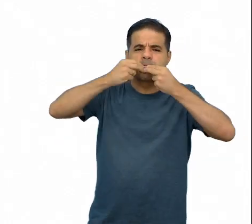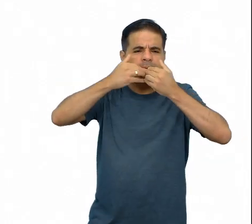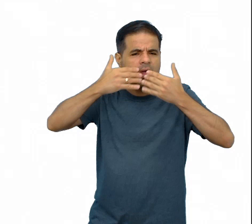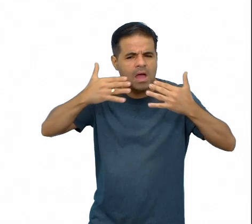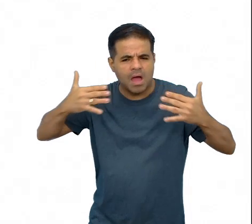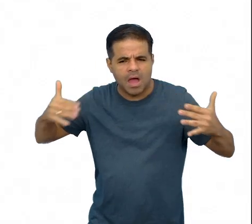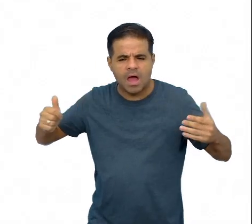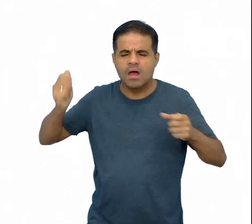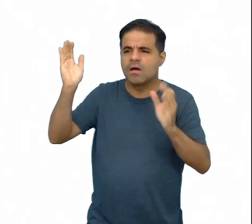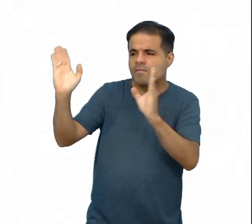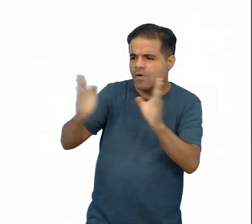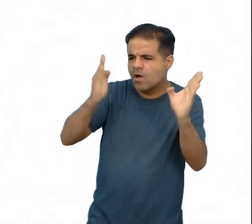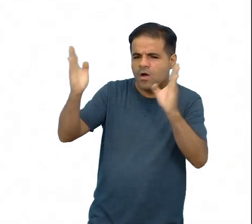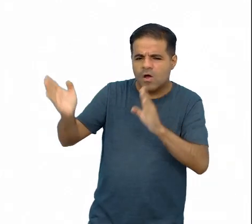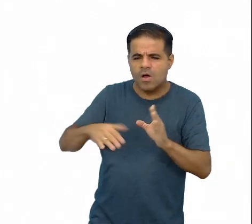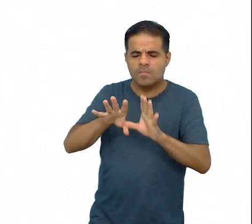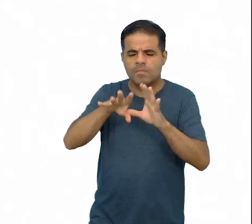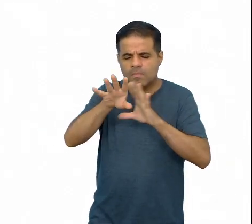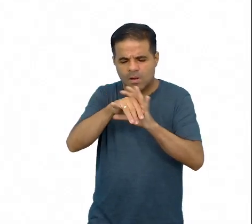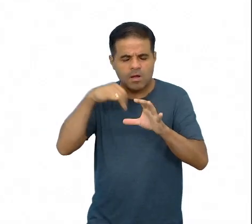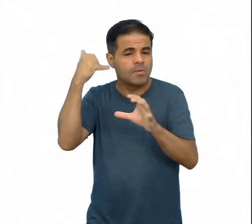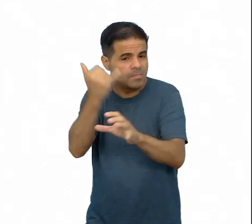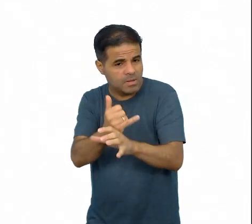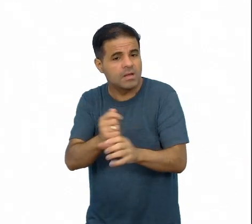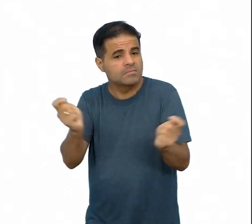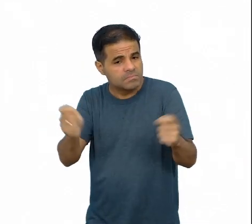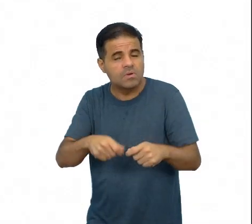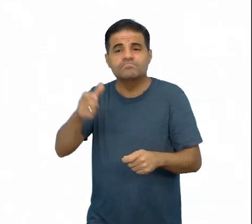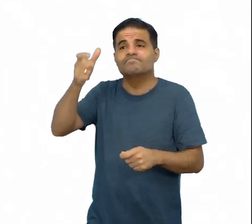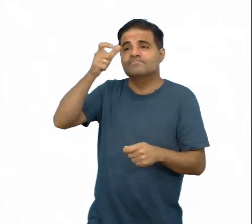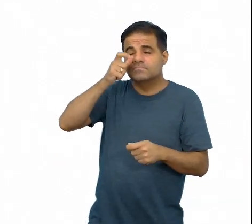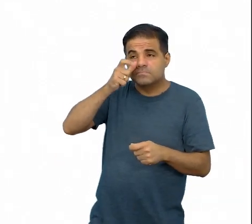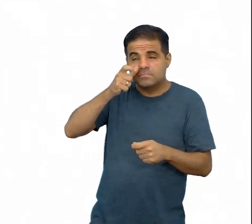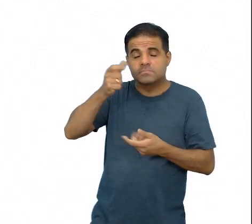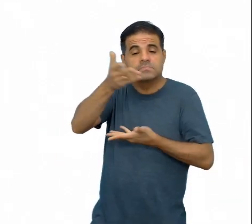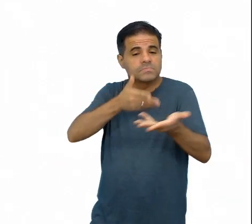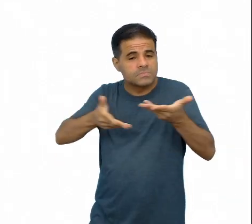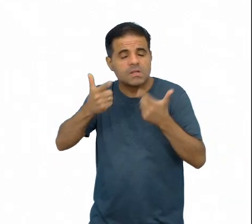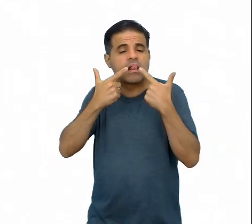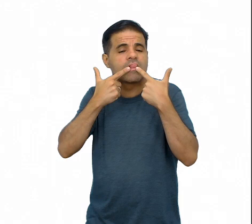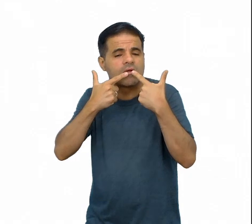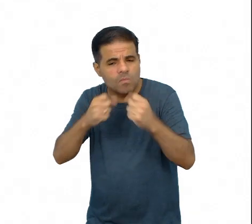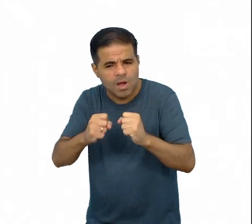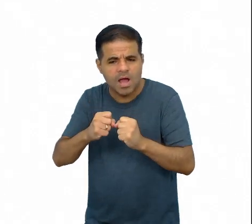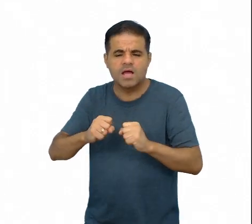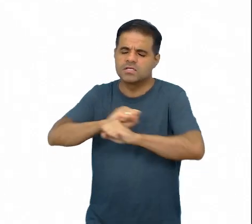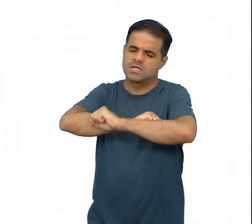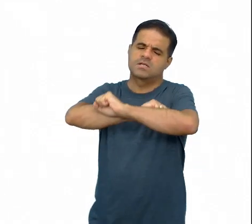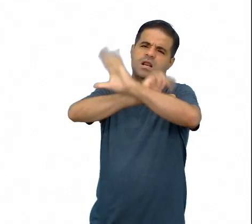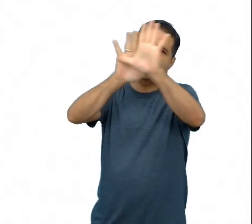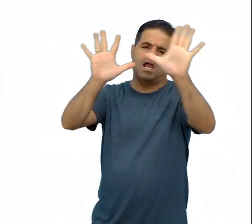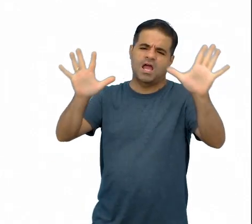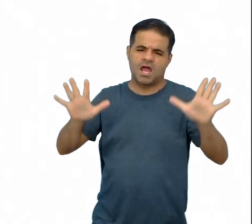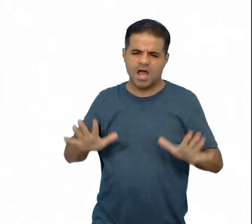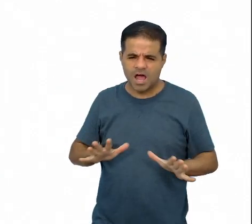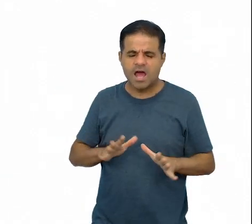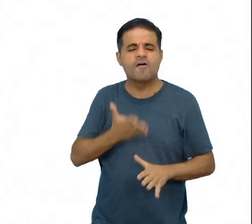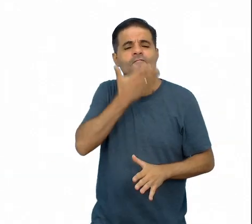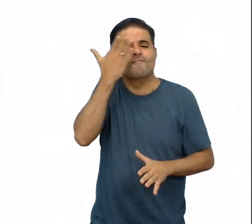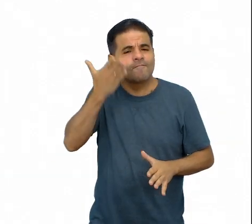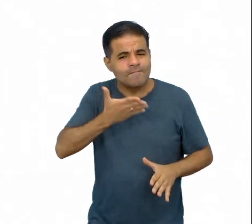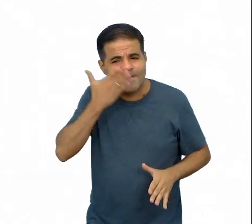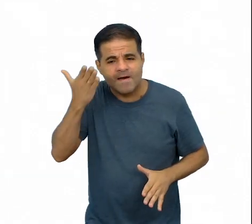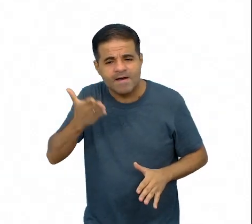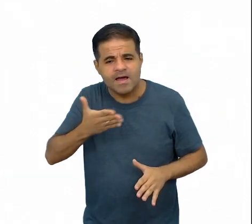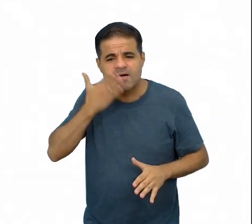muitos vídeos disponíveis no YouTube para que vocês, e ela tem uma linguagem muito clara, tá, uma linguagem muito fácil